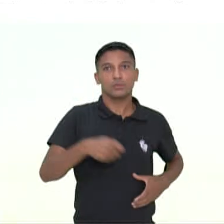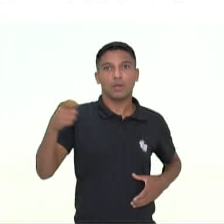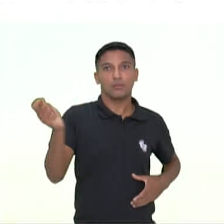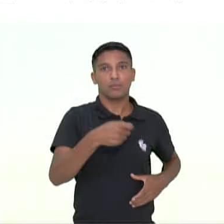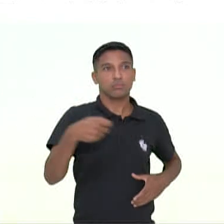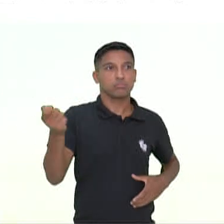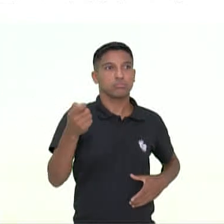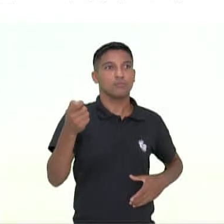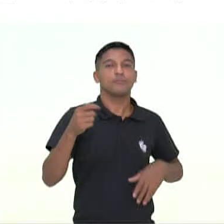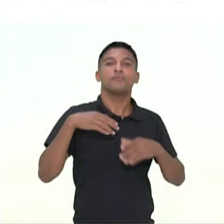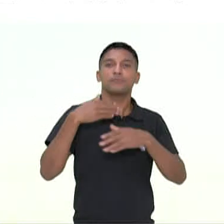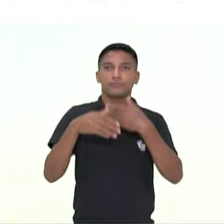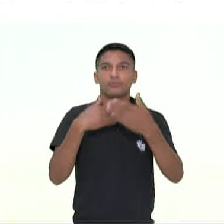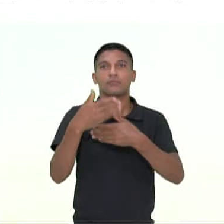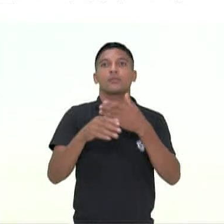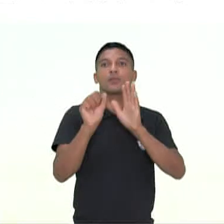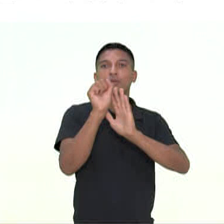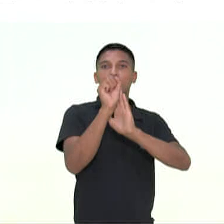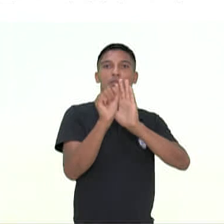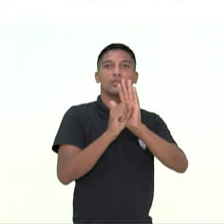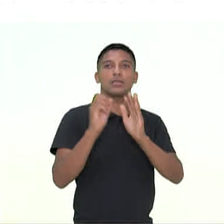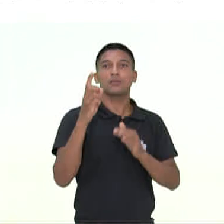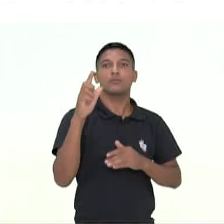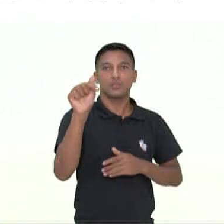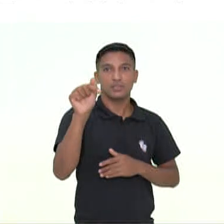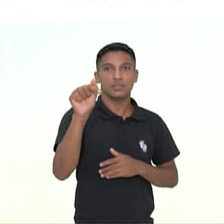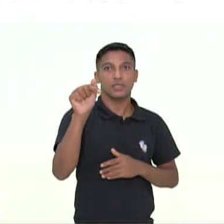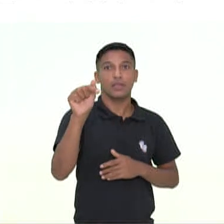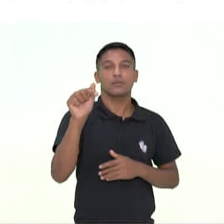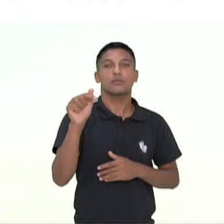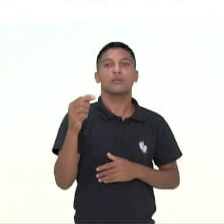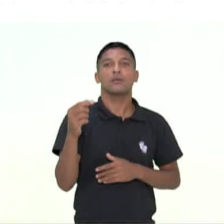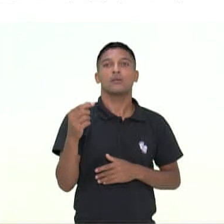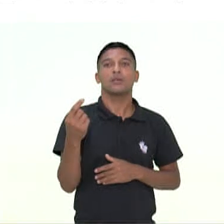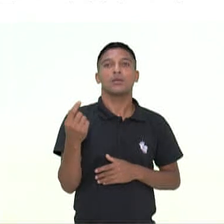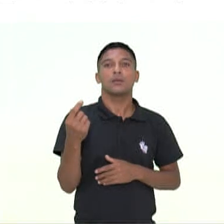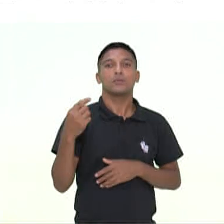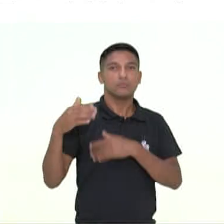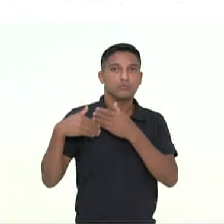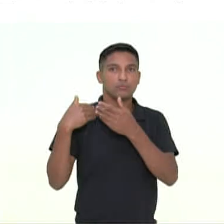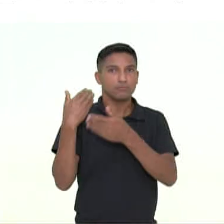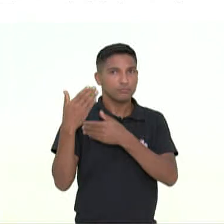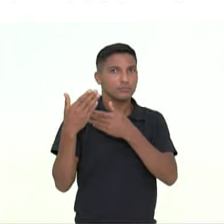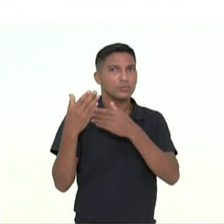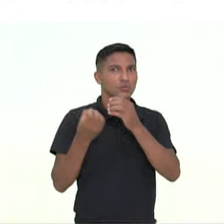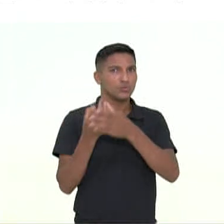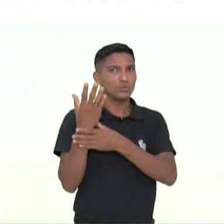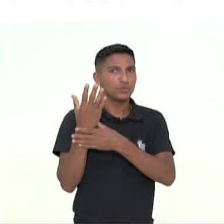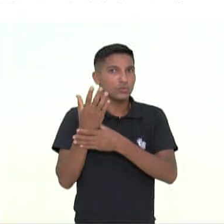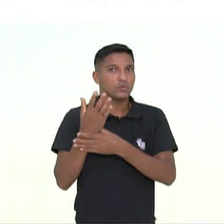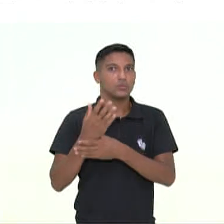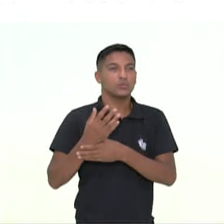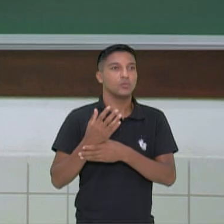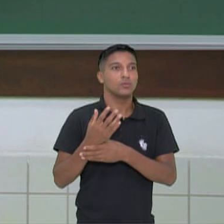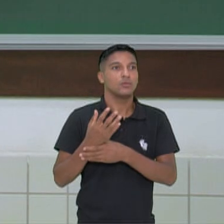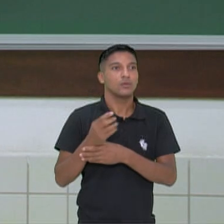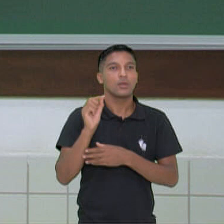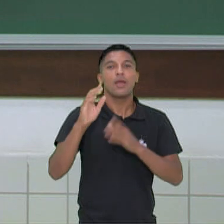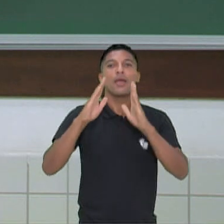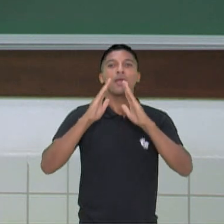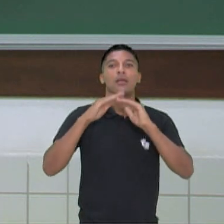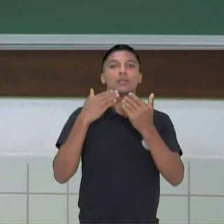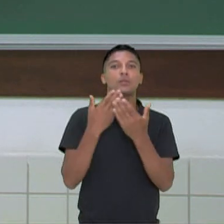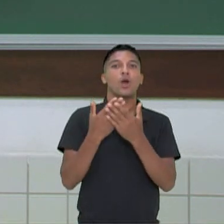primeiras escolas de esgrima na França né então a gente já evoluiu agora a espada é muito